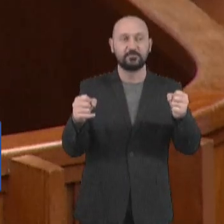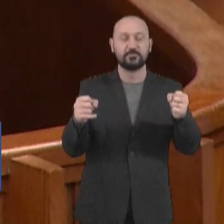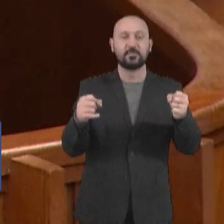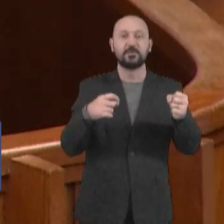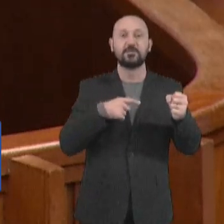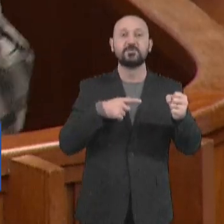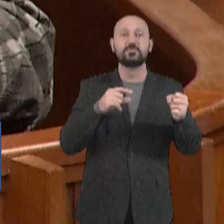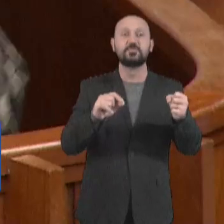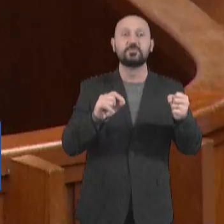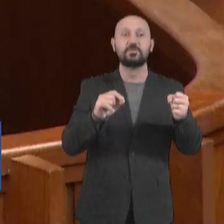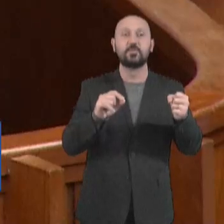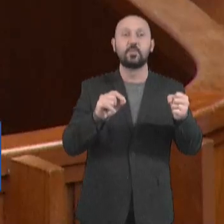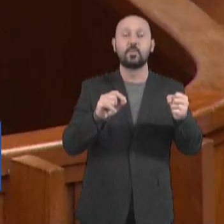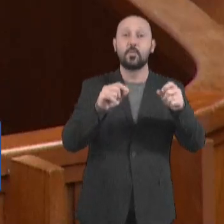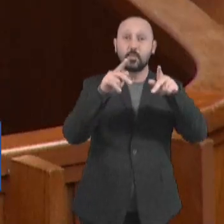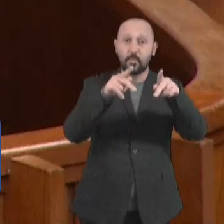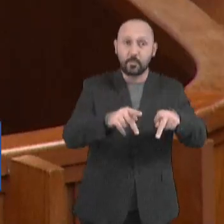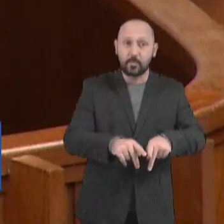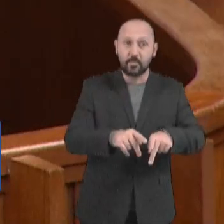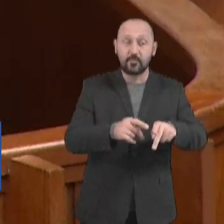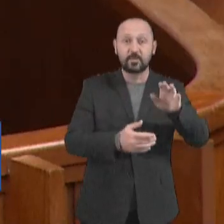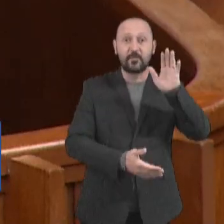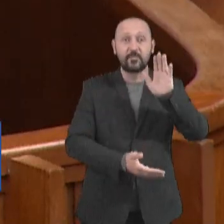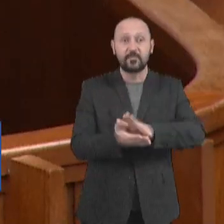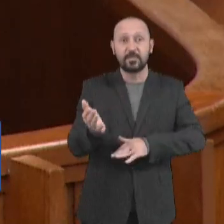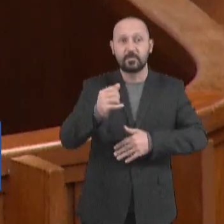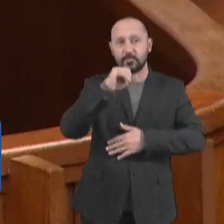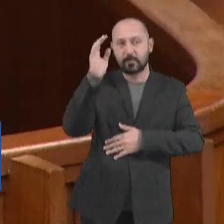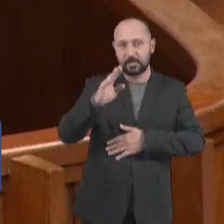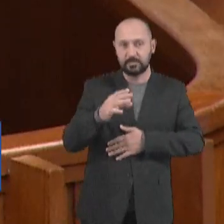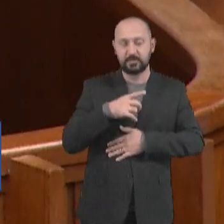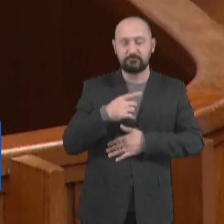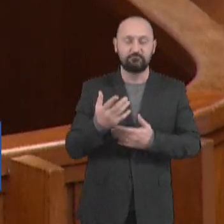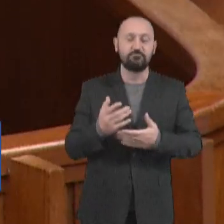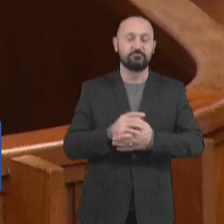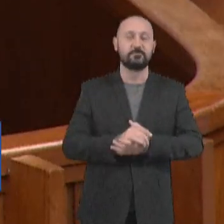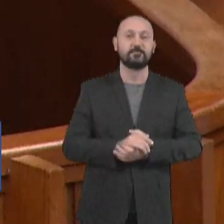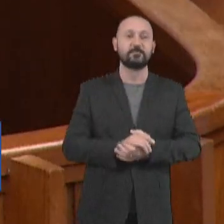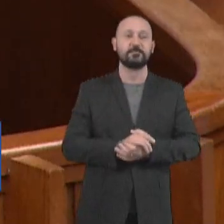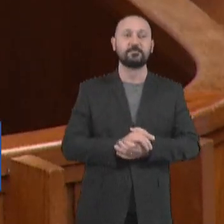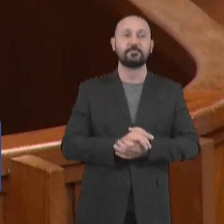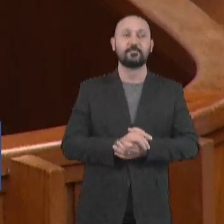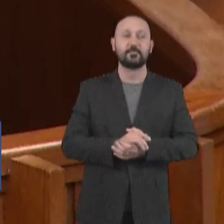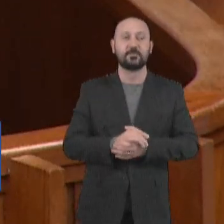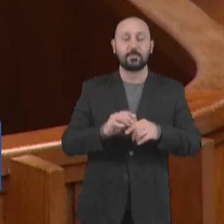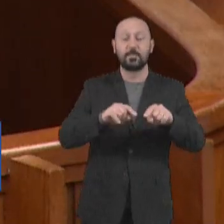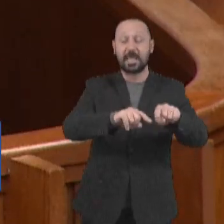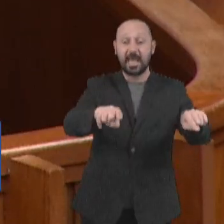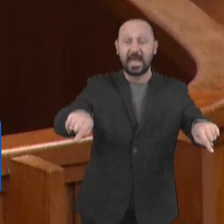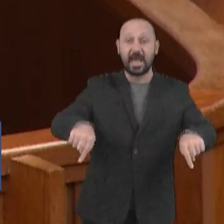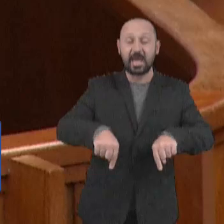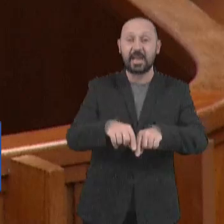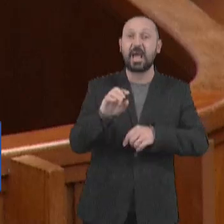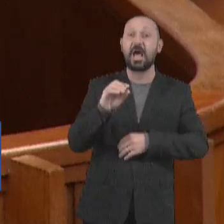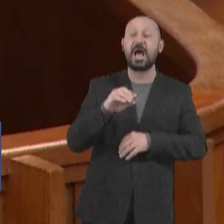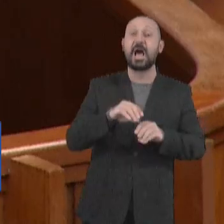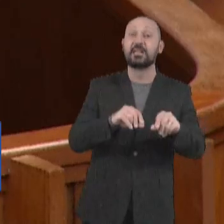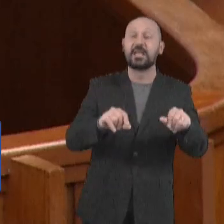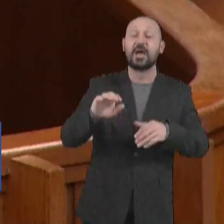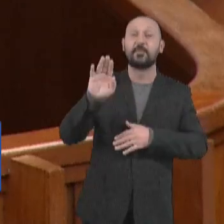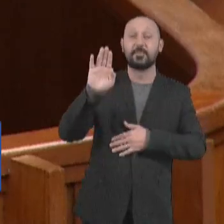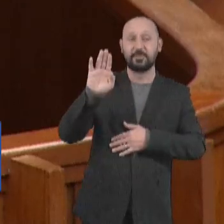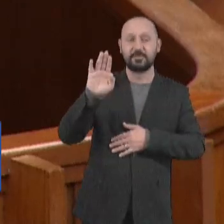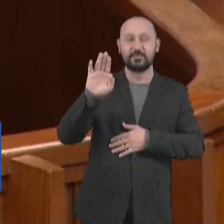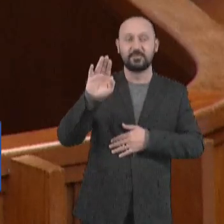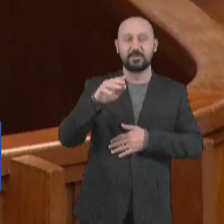fuga do povo para o Brasil, que era a terra prometida. E